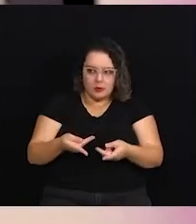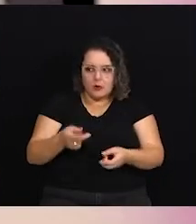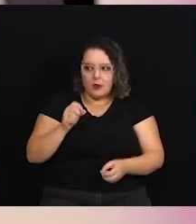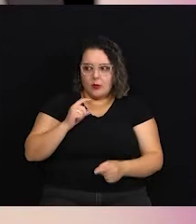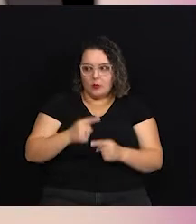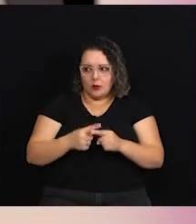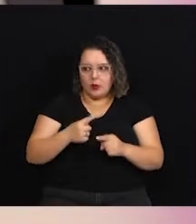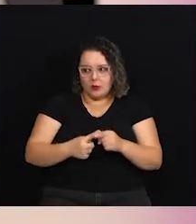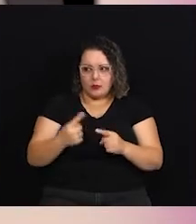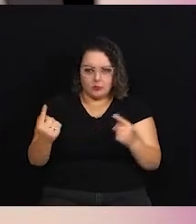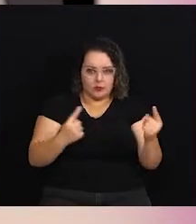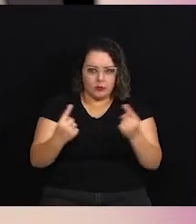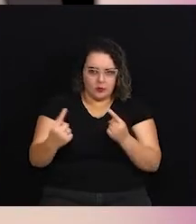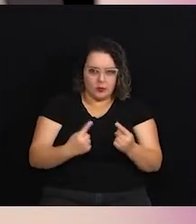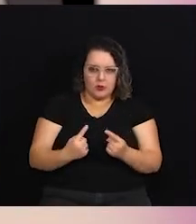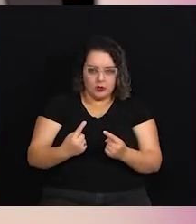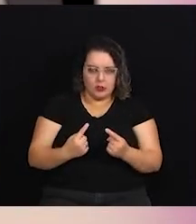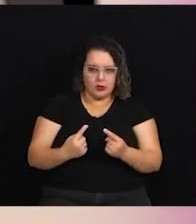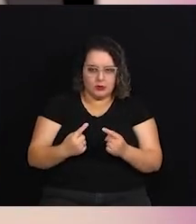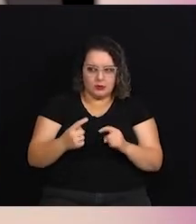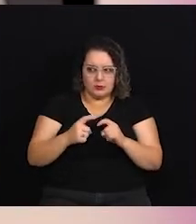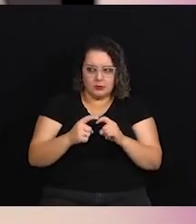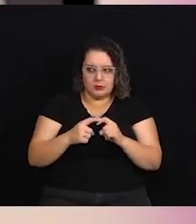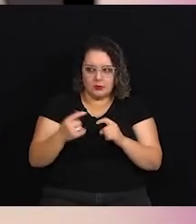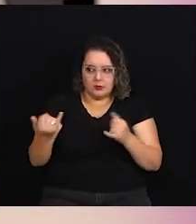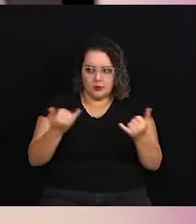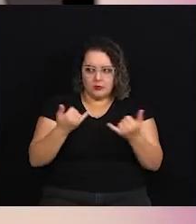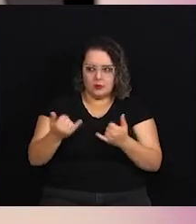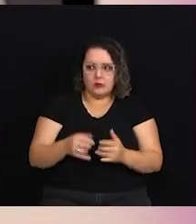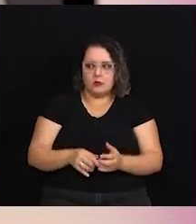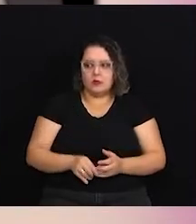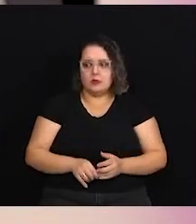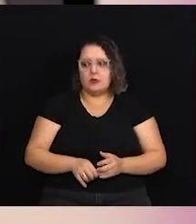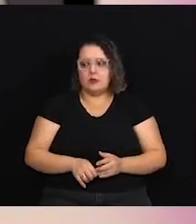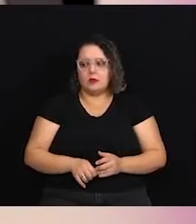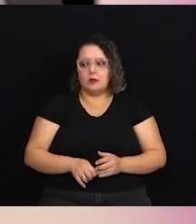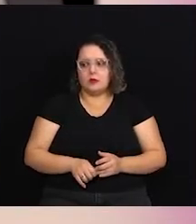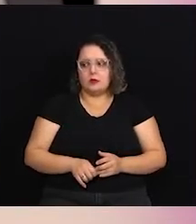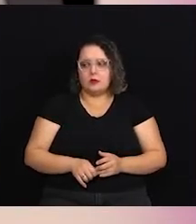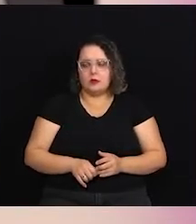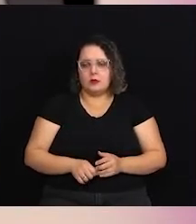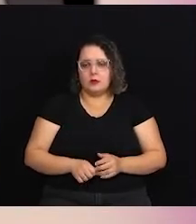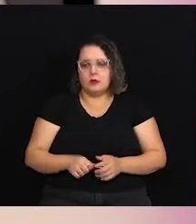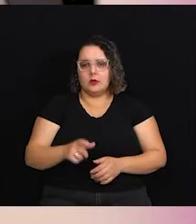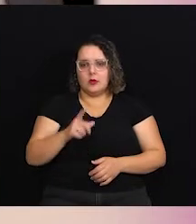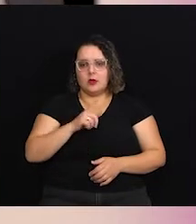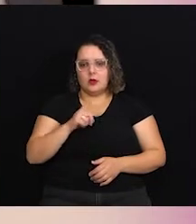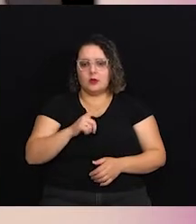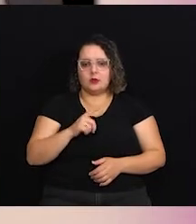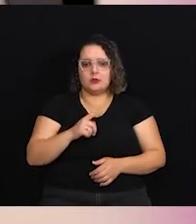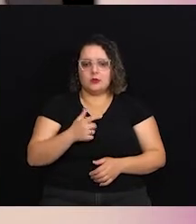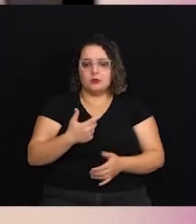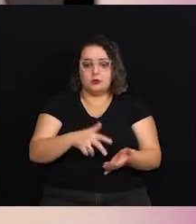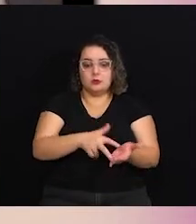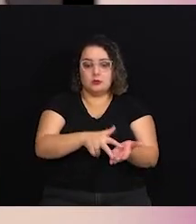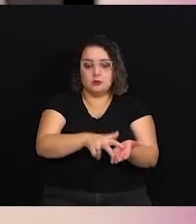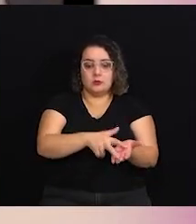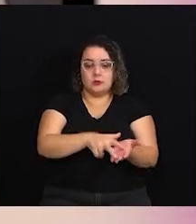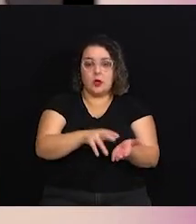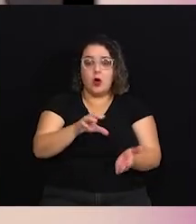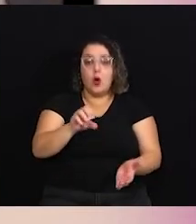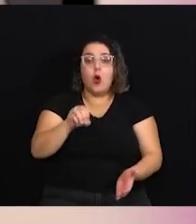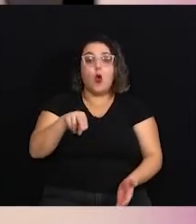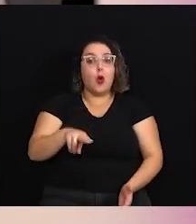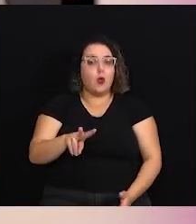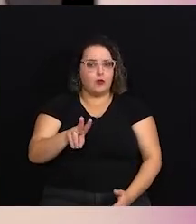algumas pessoas vieram comigo fã a minha lá e que eu tive uma convulsão porque eu